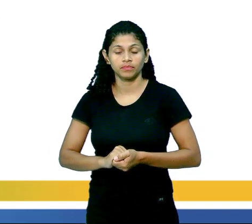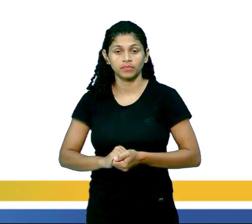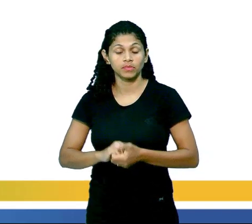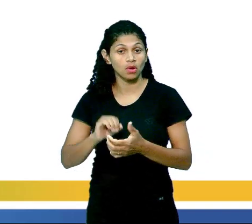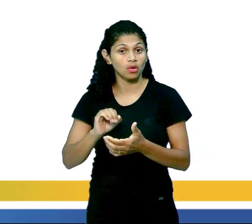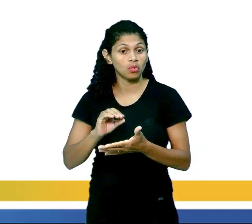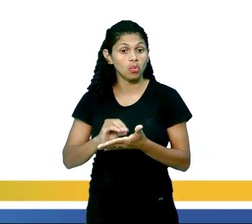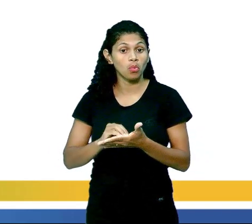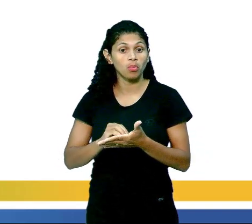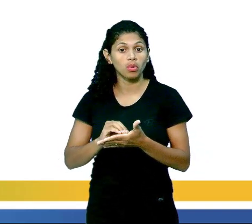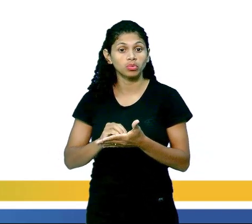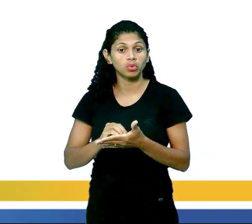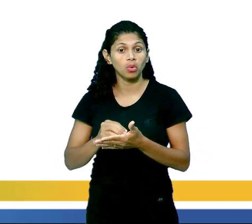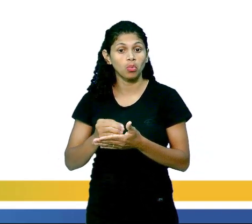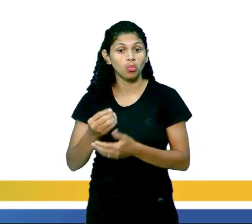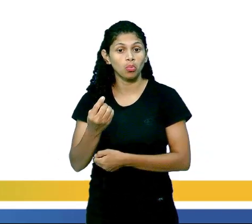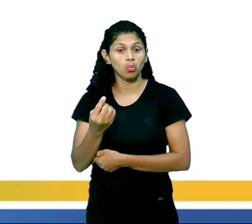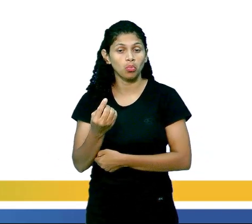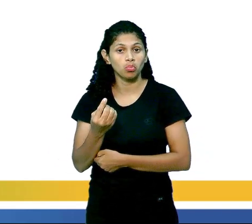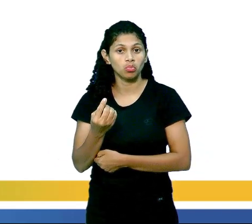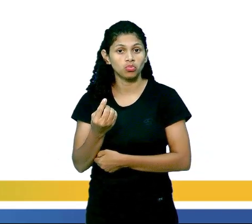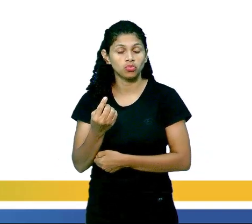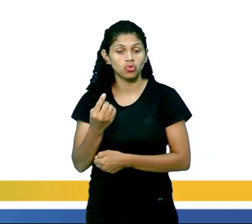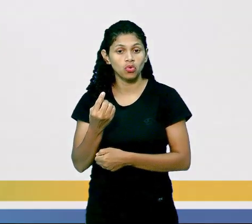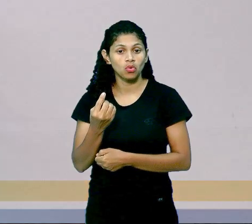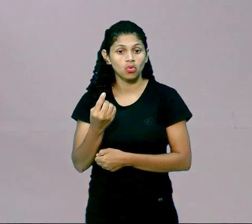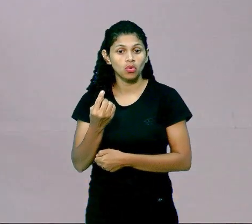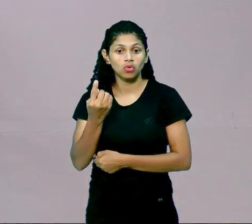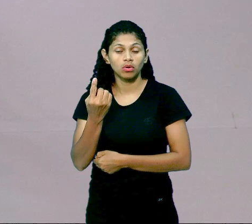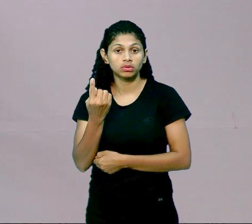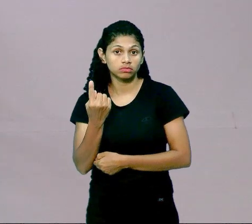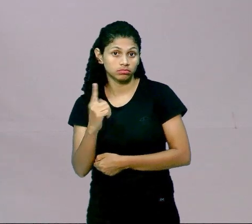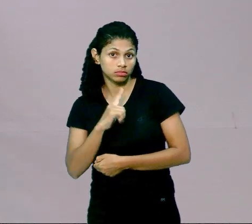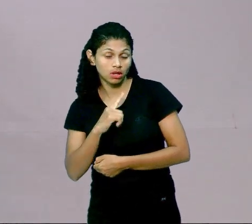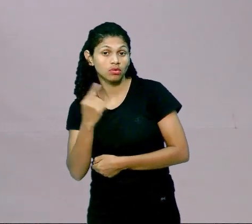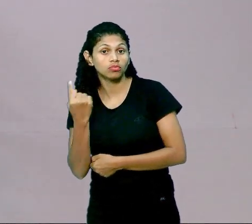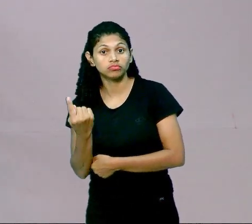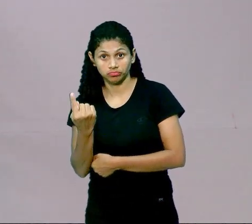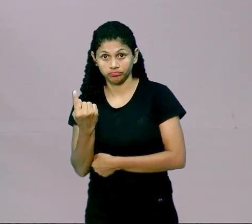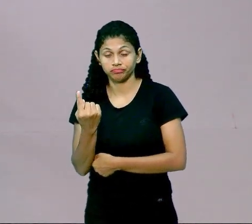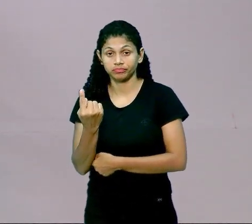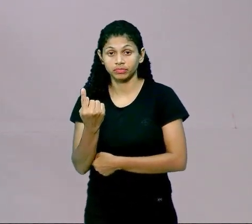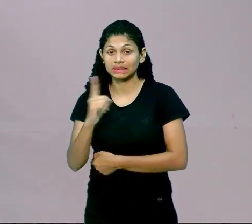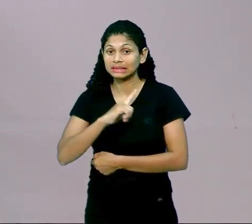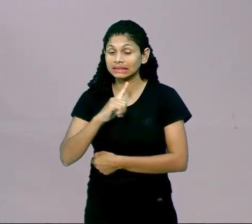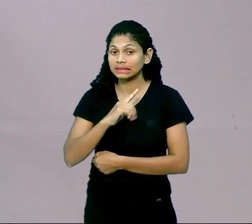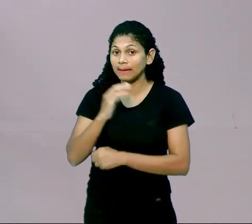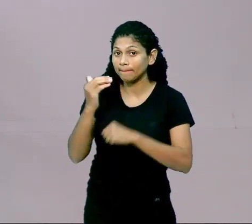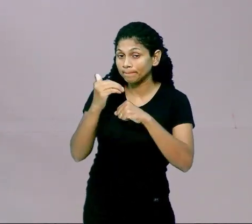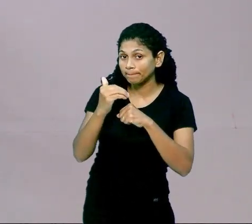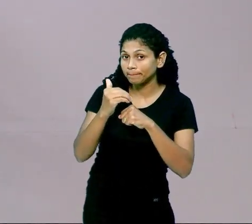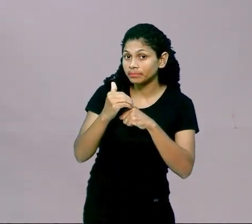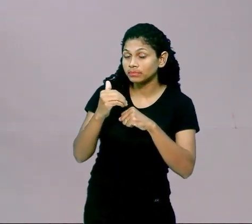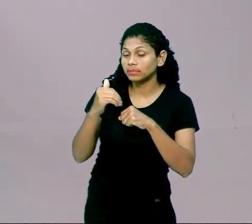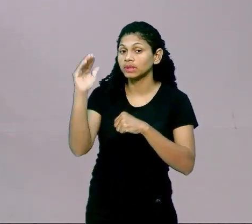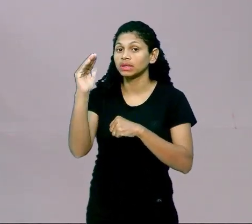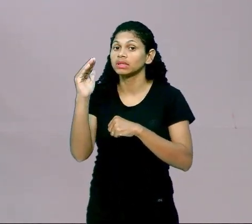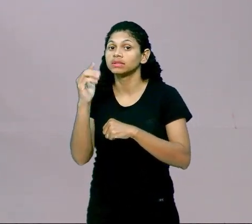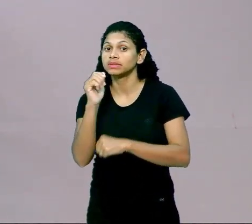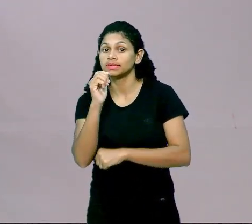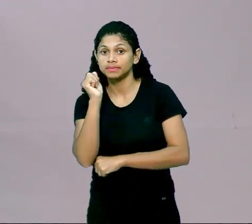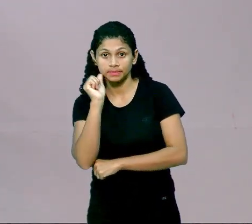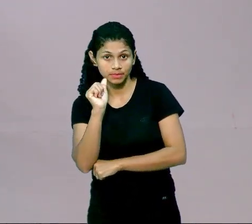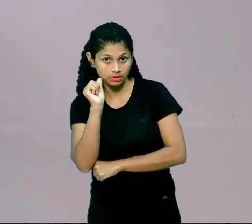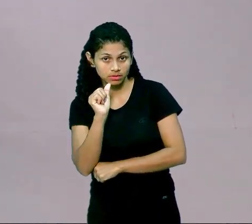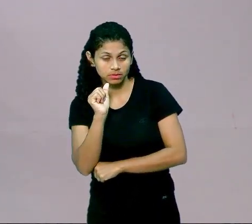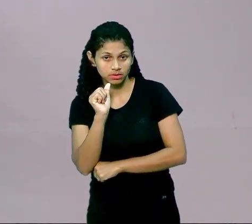menino. Eu acho que está errado, né, pessoal? Porque a gente viu que há mais meninas do que meninos. Então, a letra B a